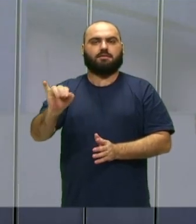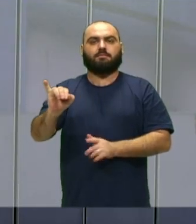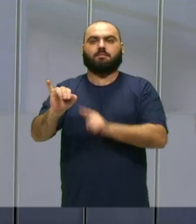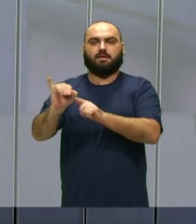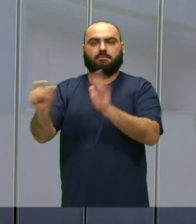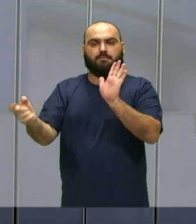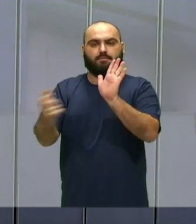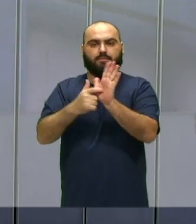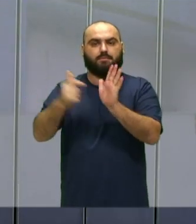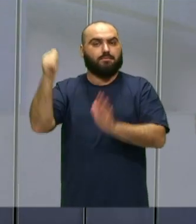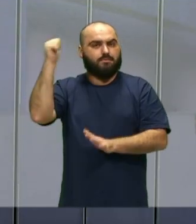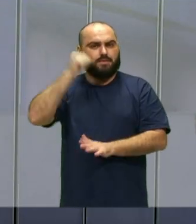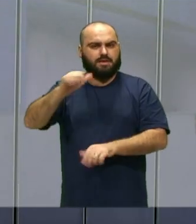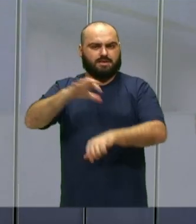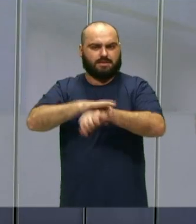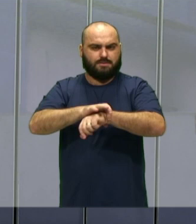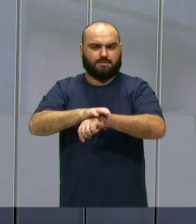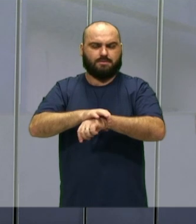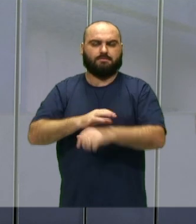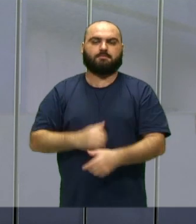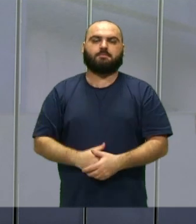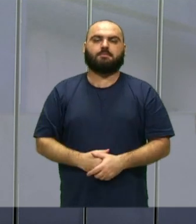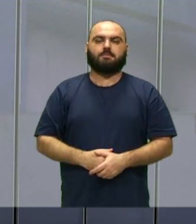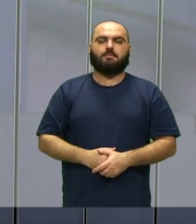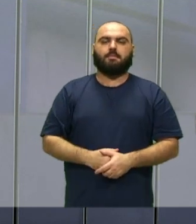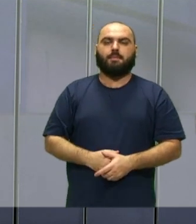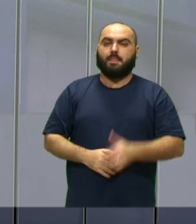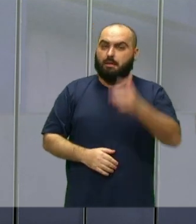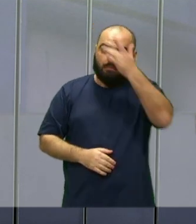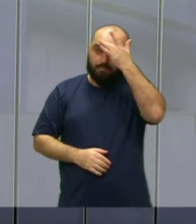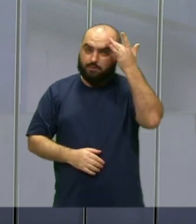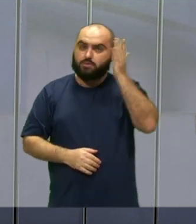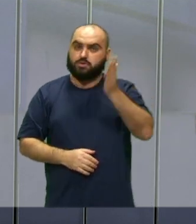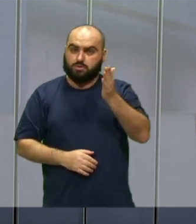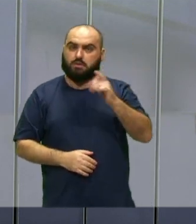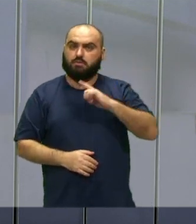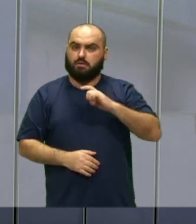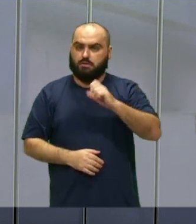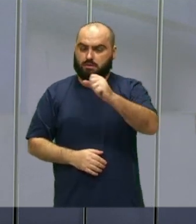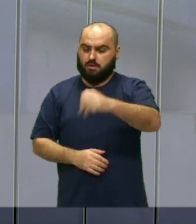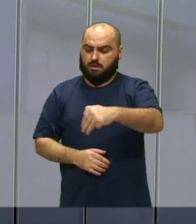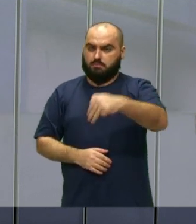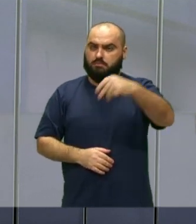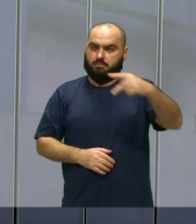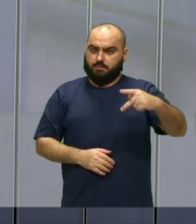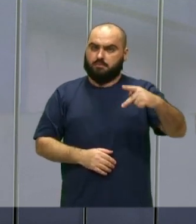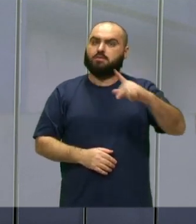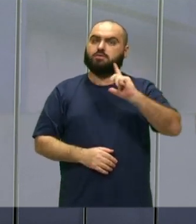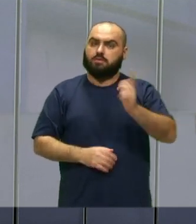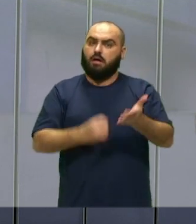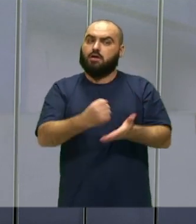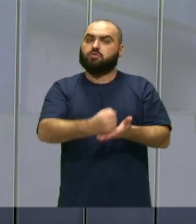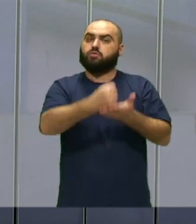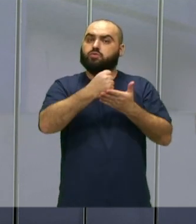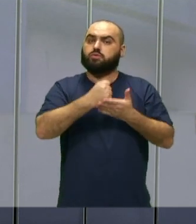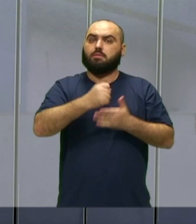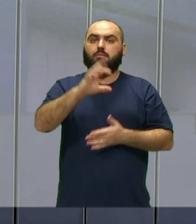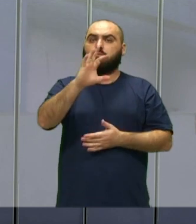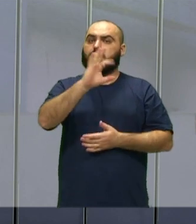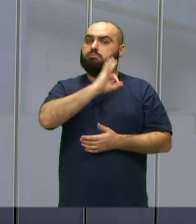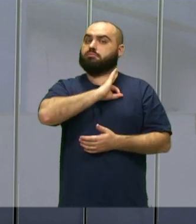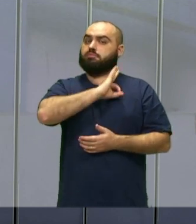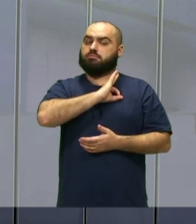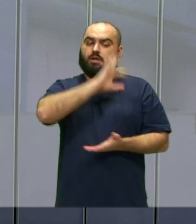que é mulher segura, a pessoa que já está em medida protetiva, que já tem a ajuda da polícia, ela pode se cadastrar